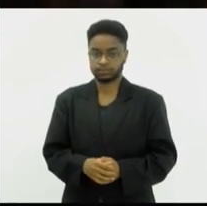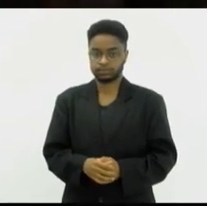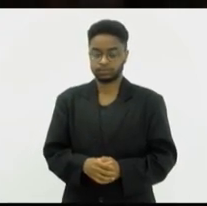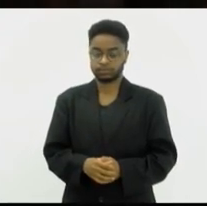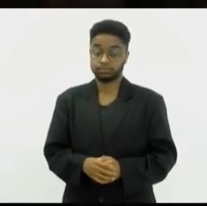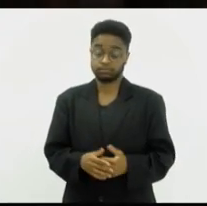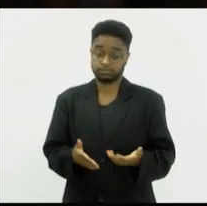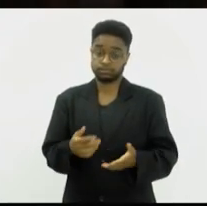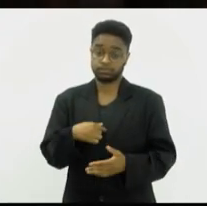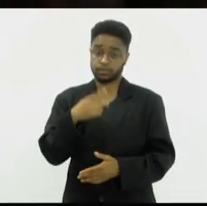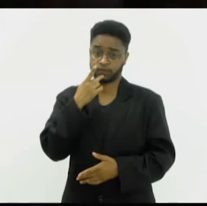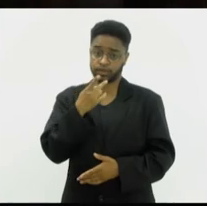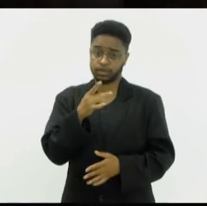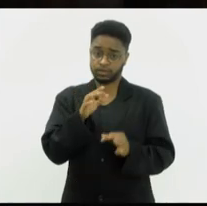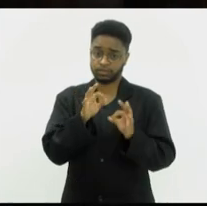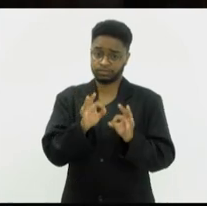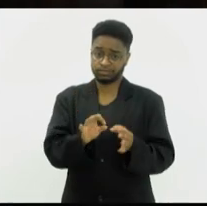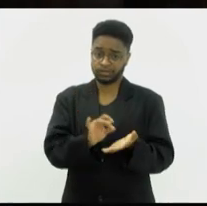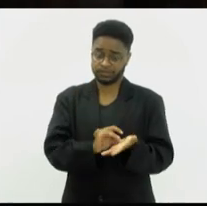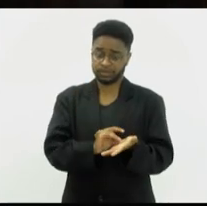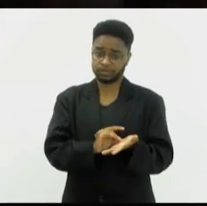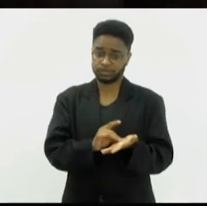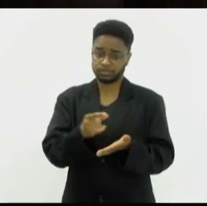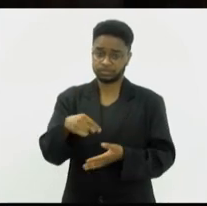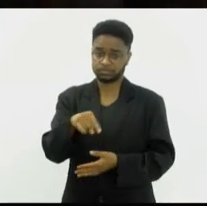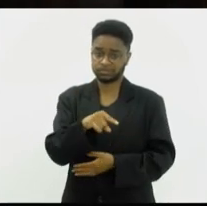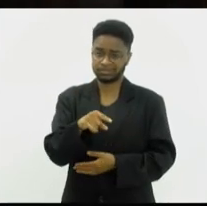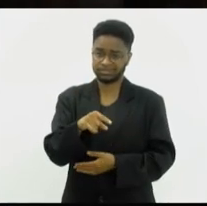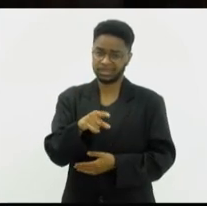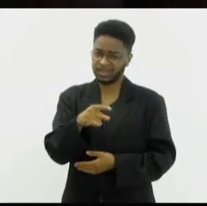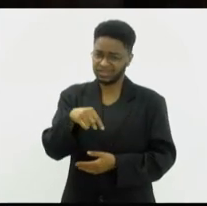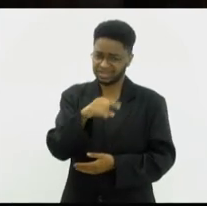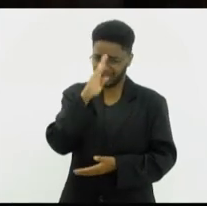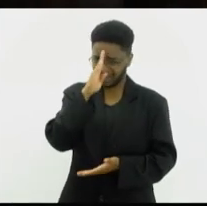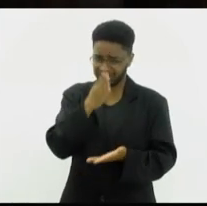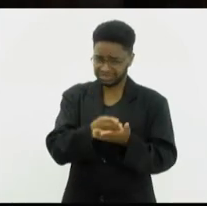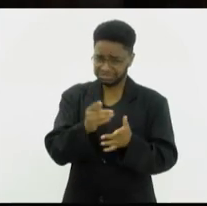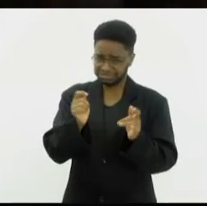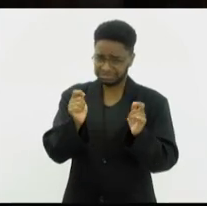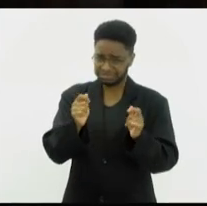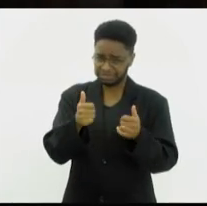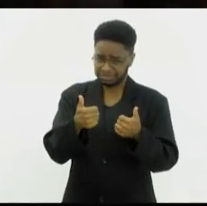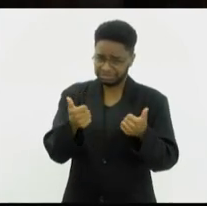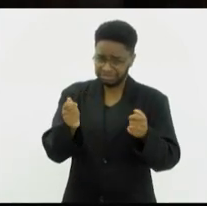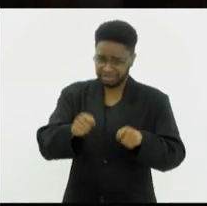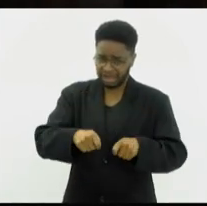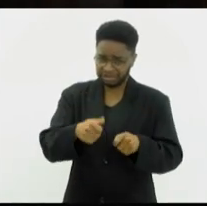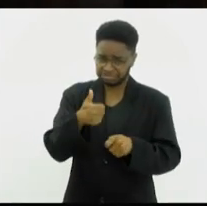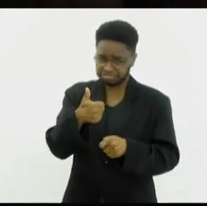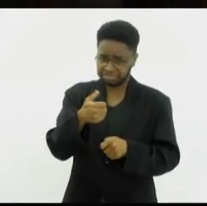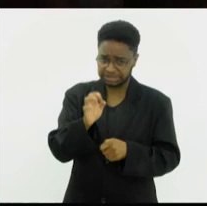Honestamente, com esses números, vocês acham que o Brasil pode dar certo? Impossível.